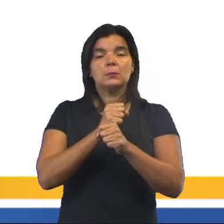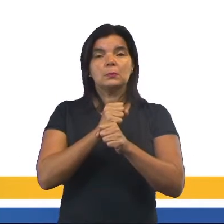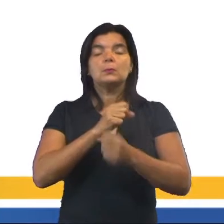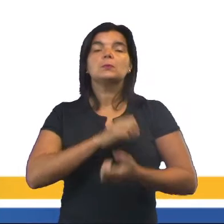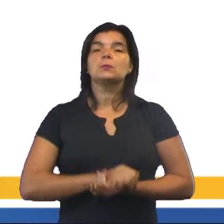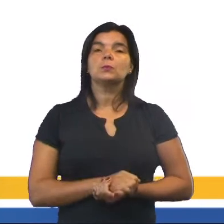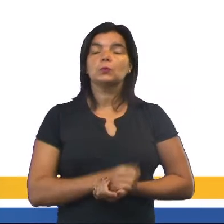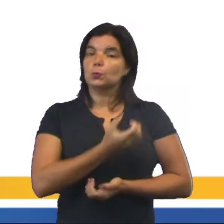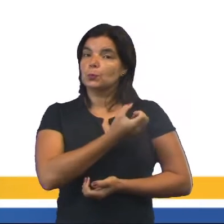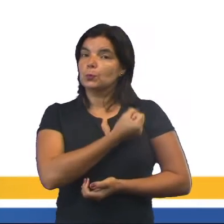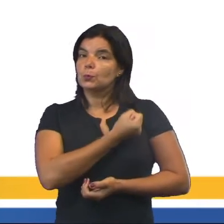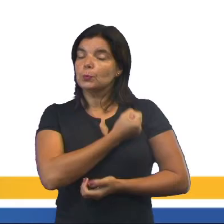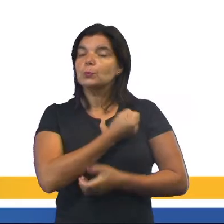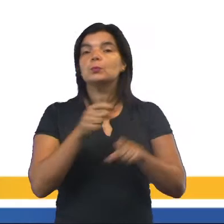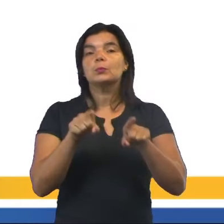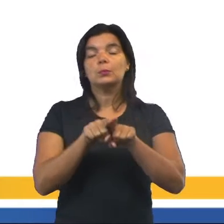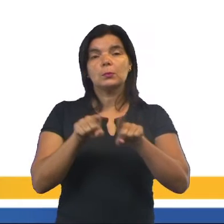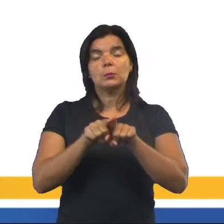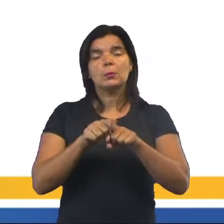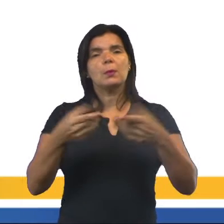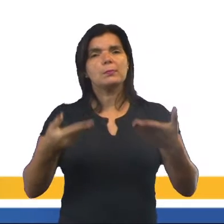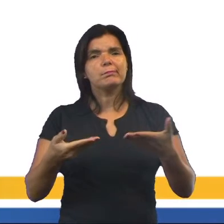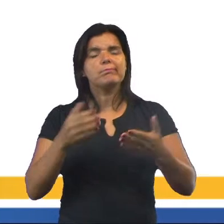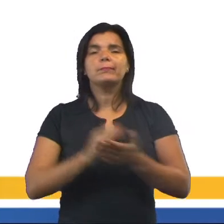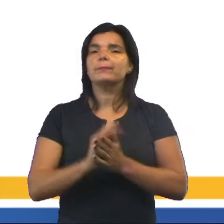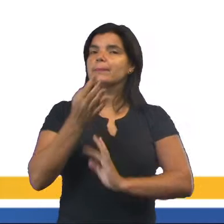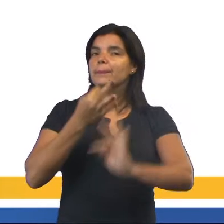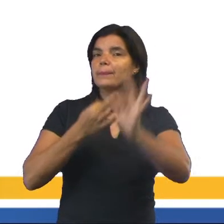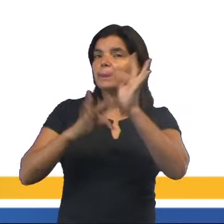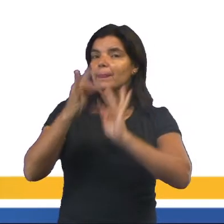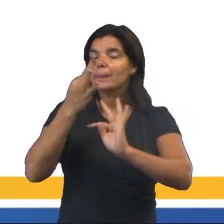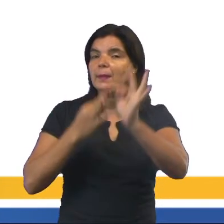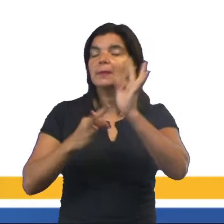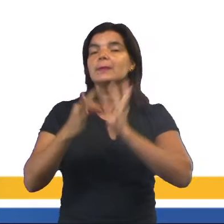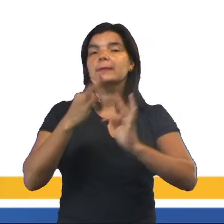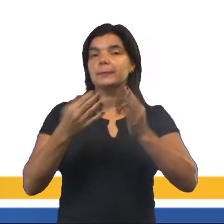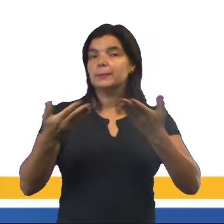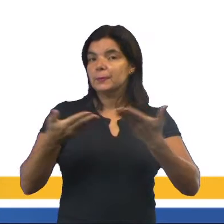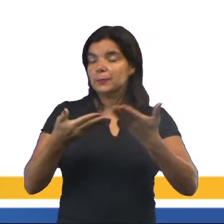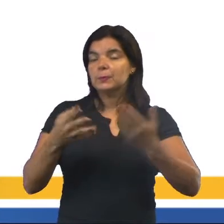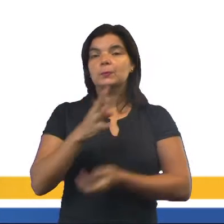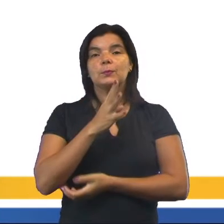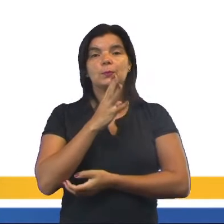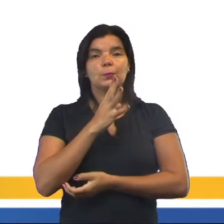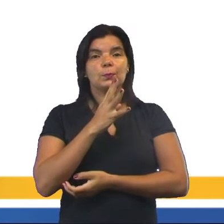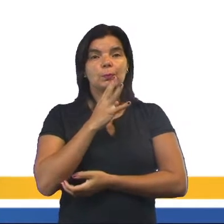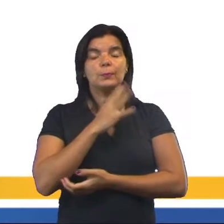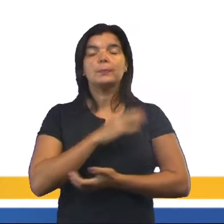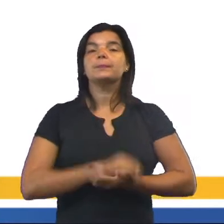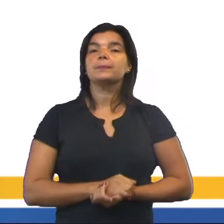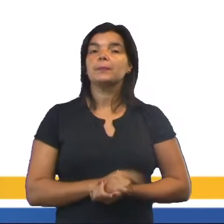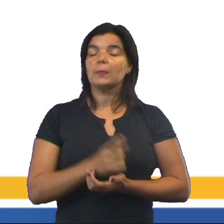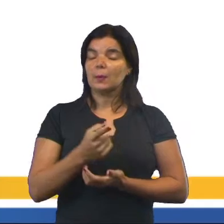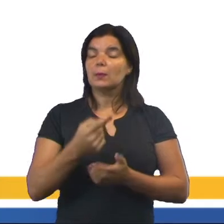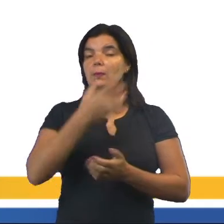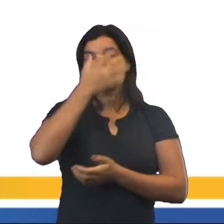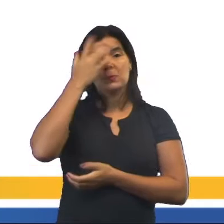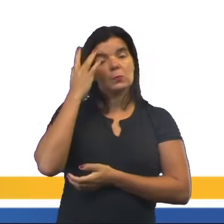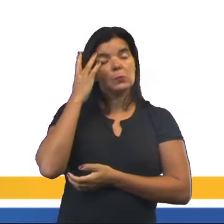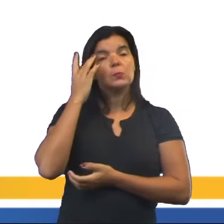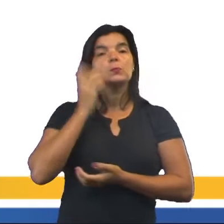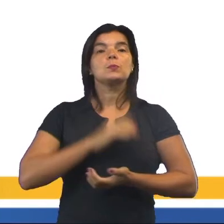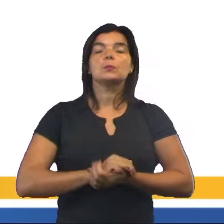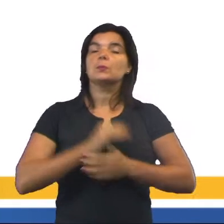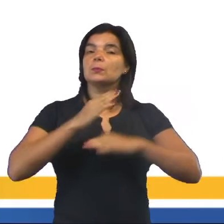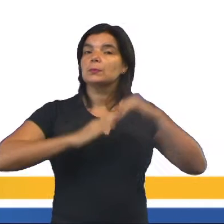com números, e até que a tecnologia se tornasse como nós a conhecemos hoje, essas pessoas, né,